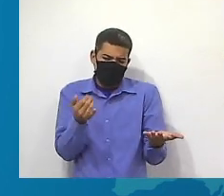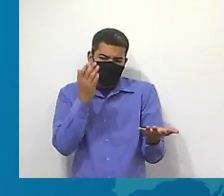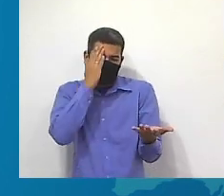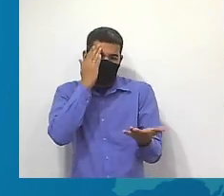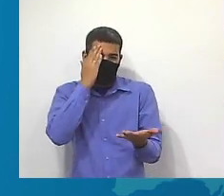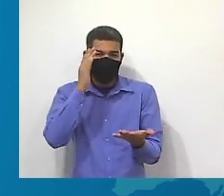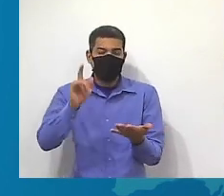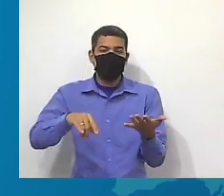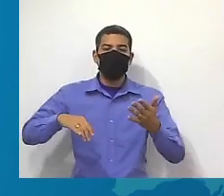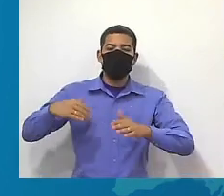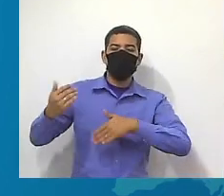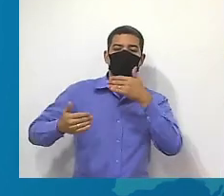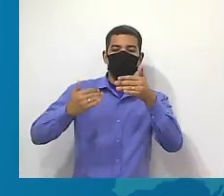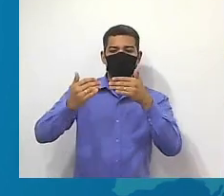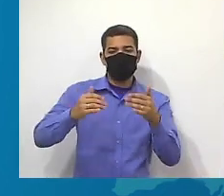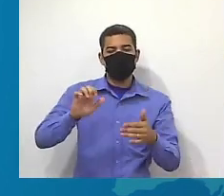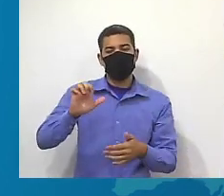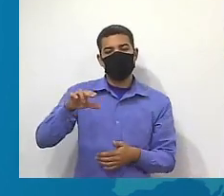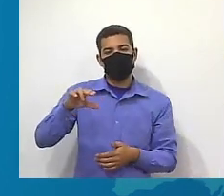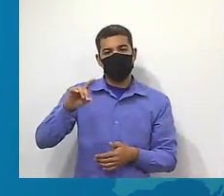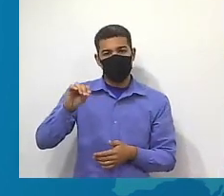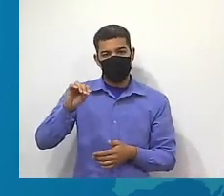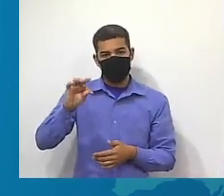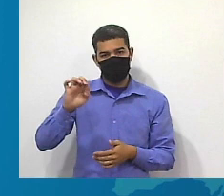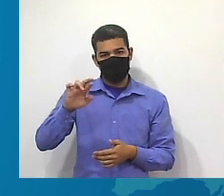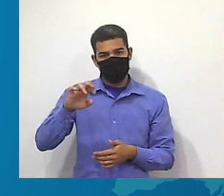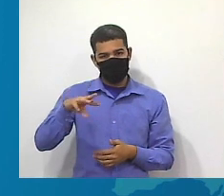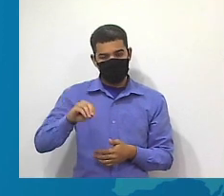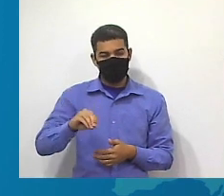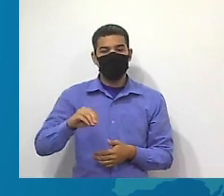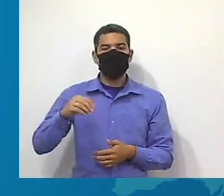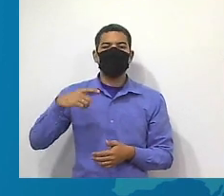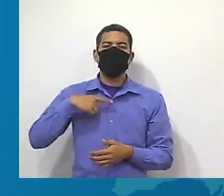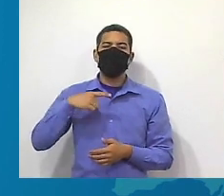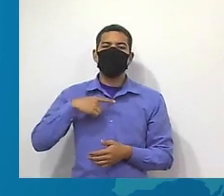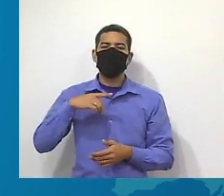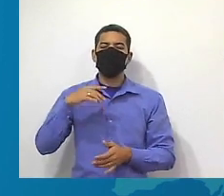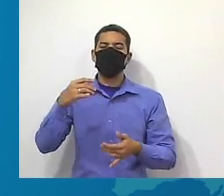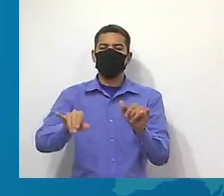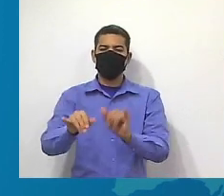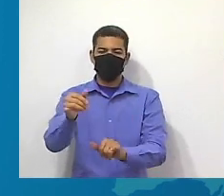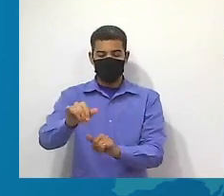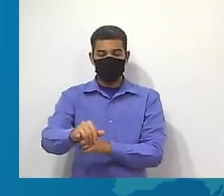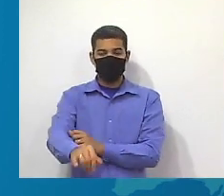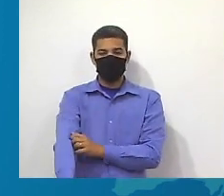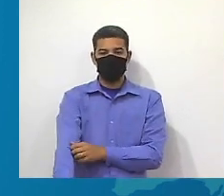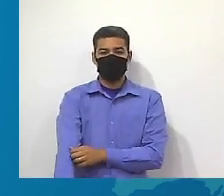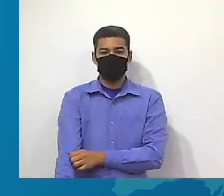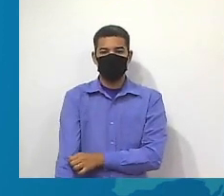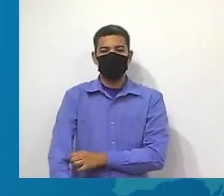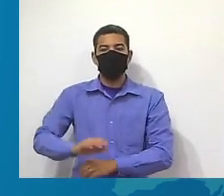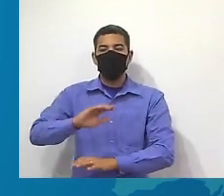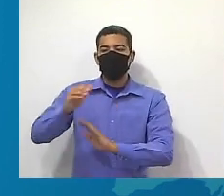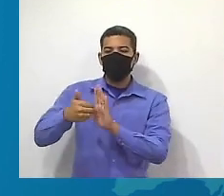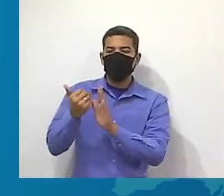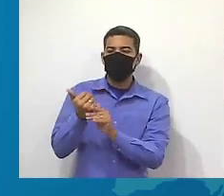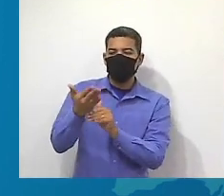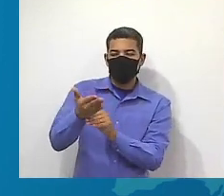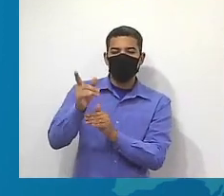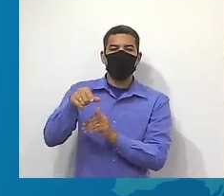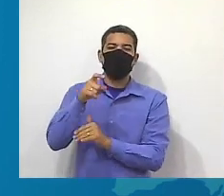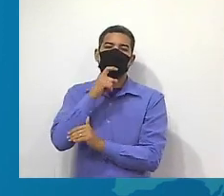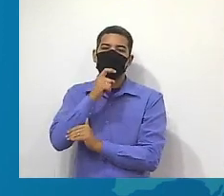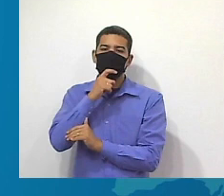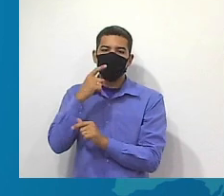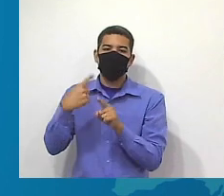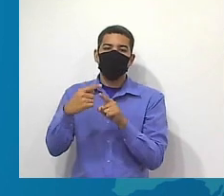num processo endotérmico, onde eu tenho uma reação química que absorve calor, tudo ao redor fica mais frio, porque a